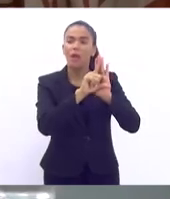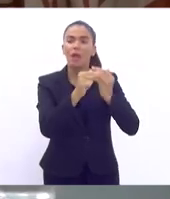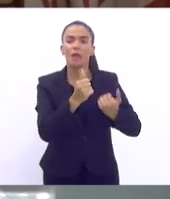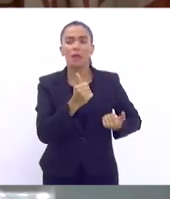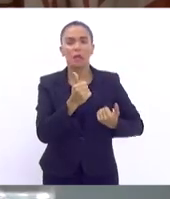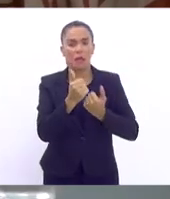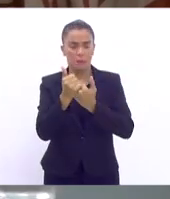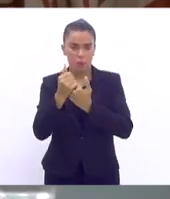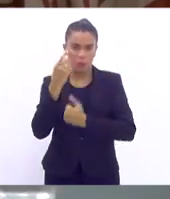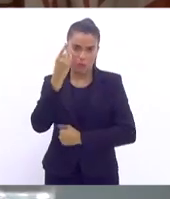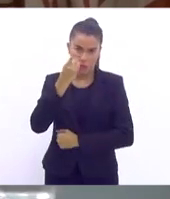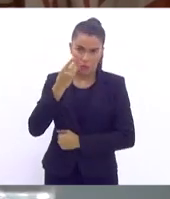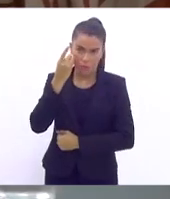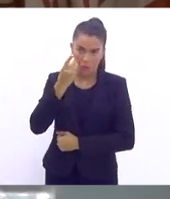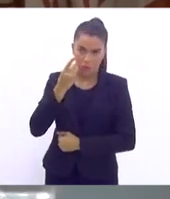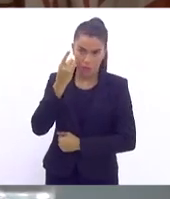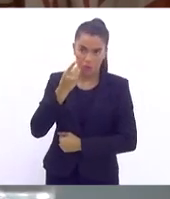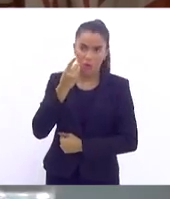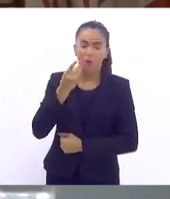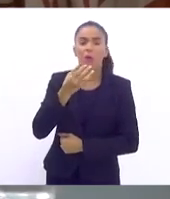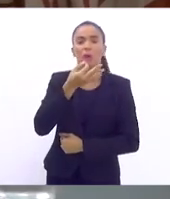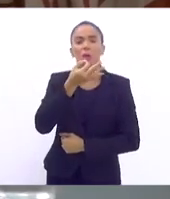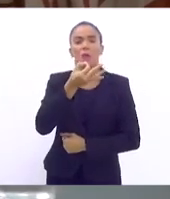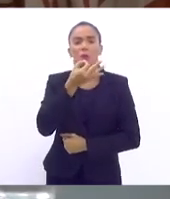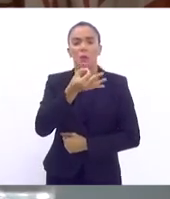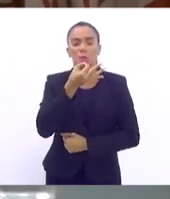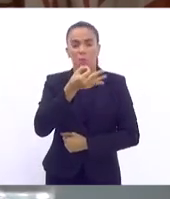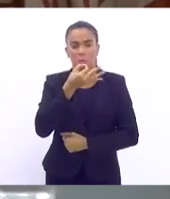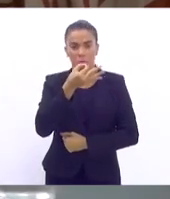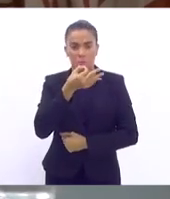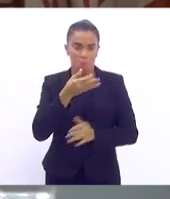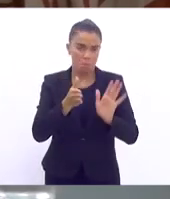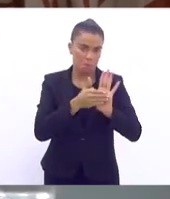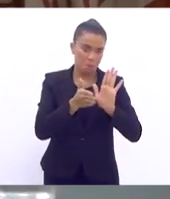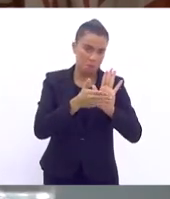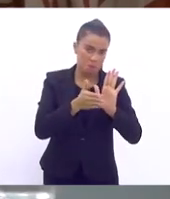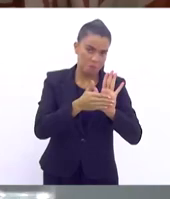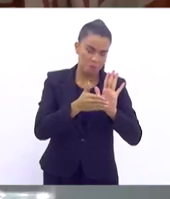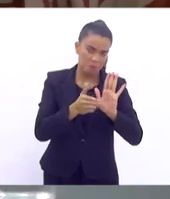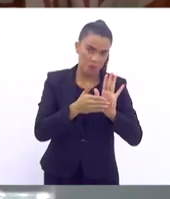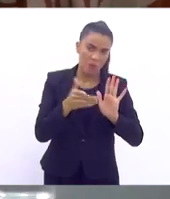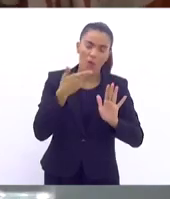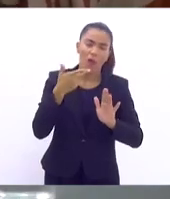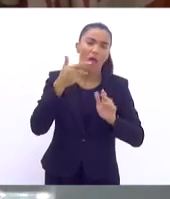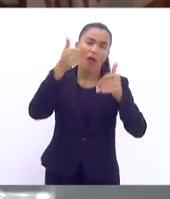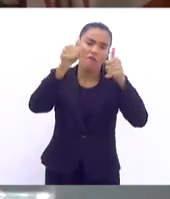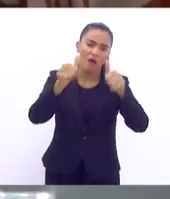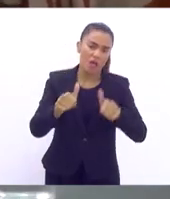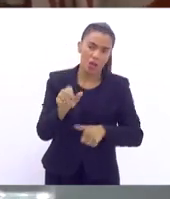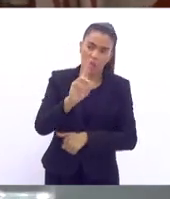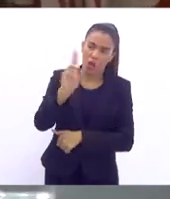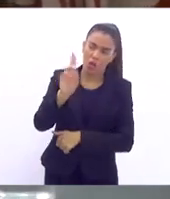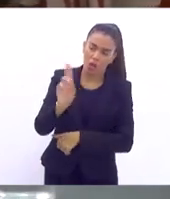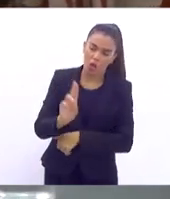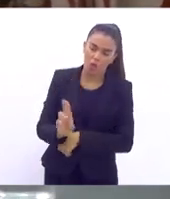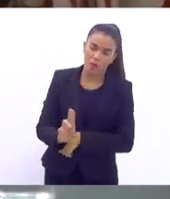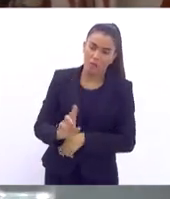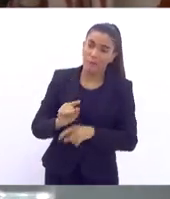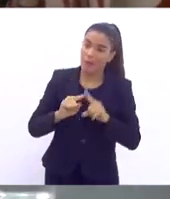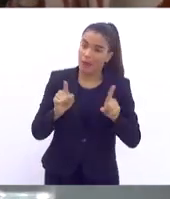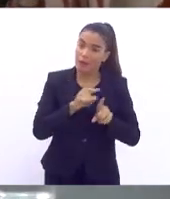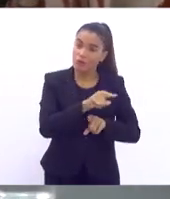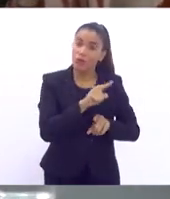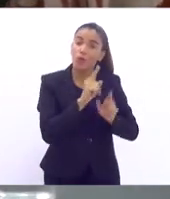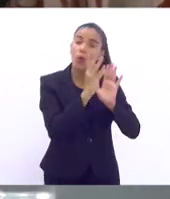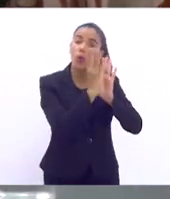ao Deputado que propôs a gente não tá fazendo análise de nomes e sim de objetos na